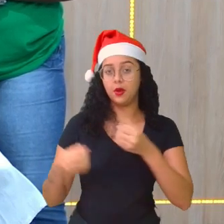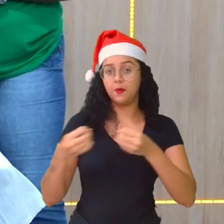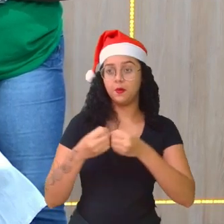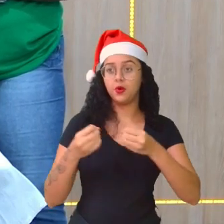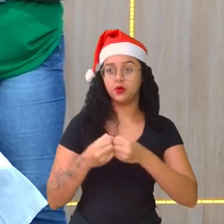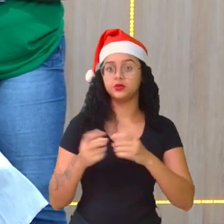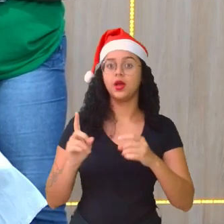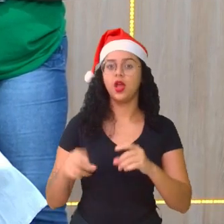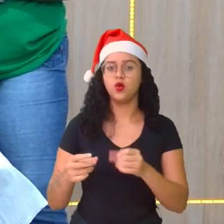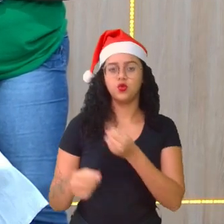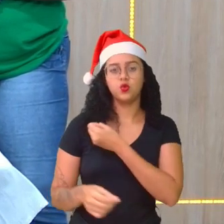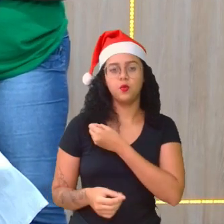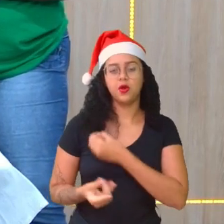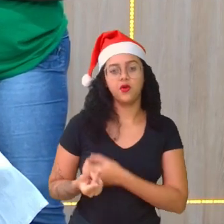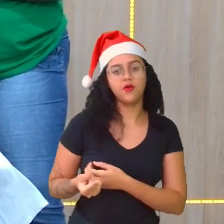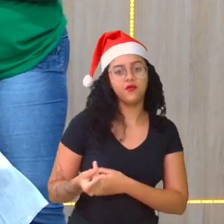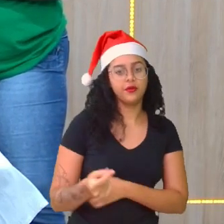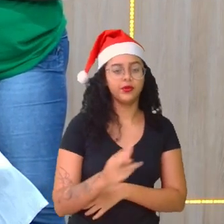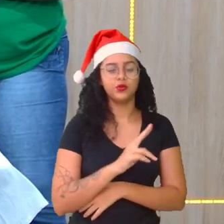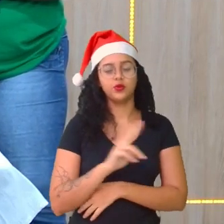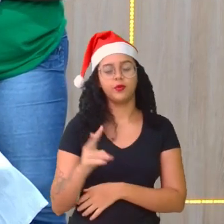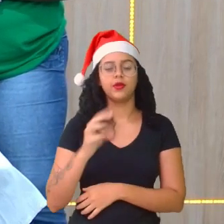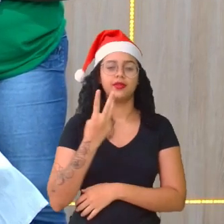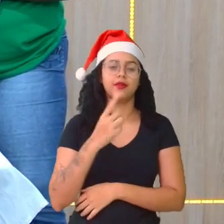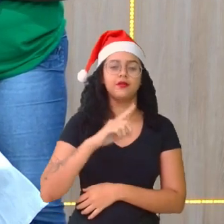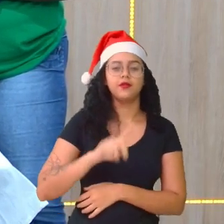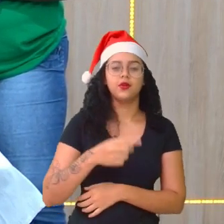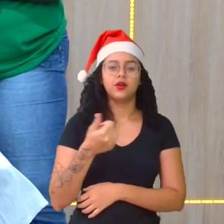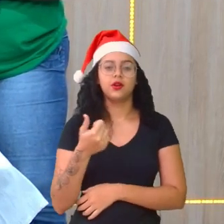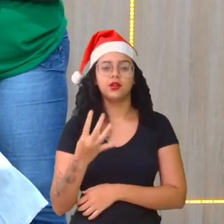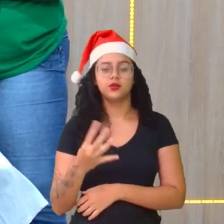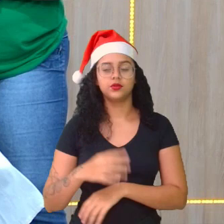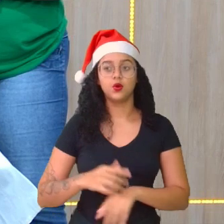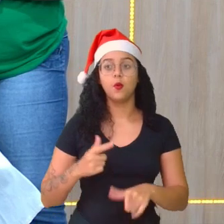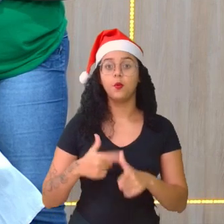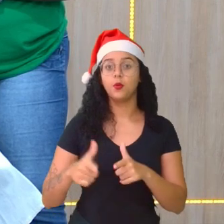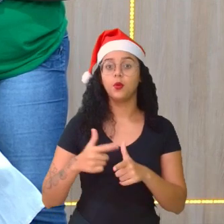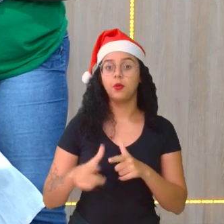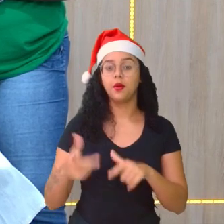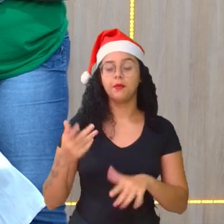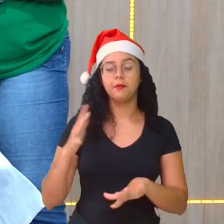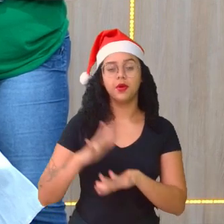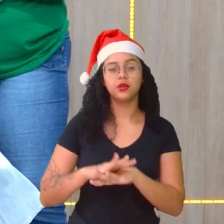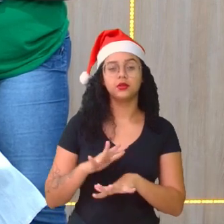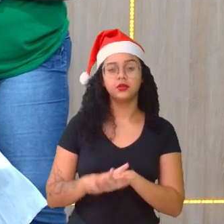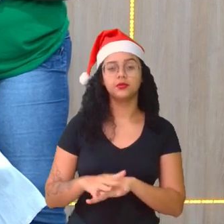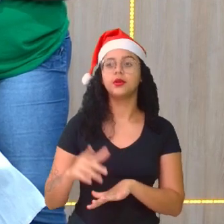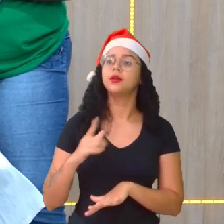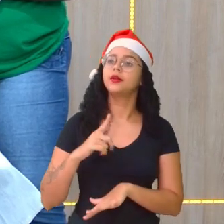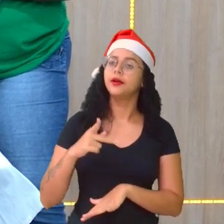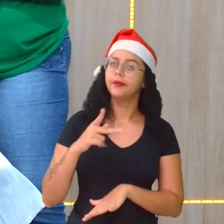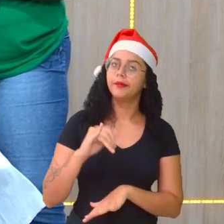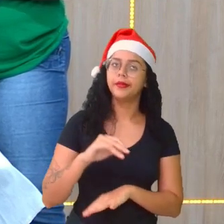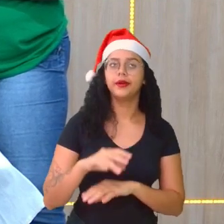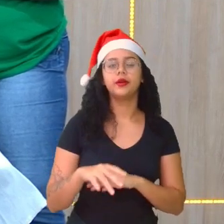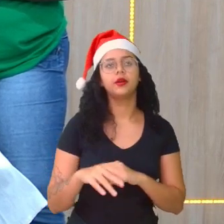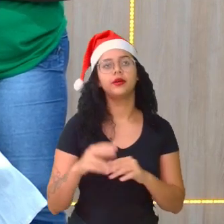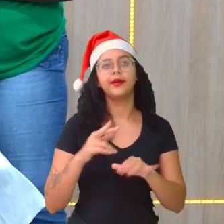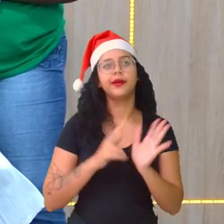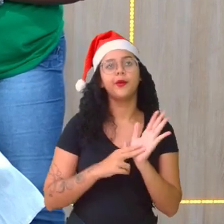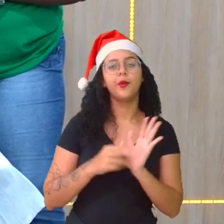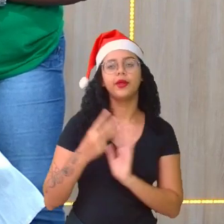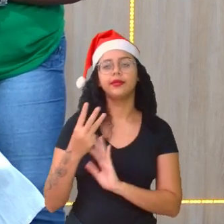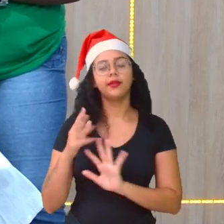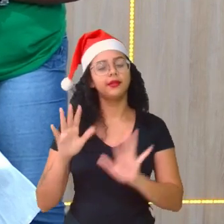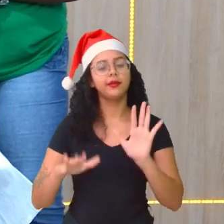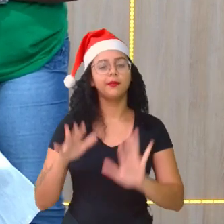número infinito, mas a gente chama de 3,14. Em algumas ocasiões, o problema matemático, lá, adote pi igual a 3,1, né? Isso, dependendo